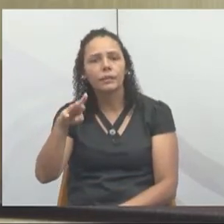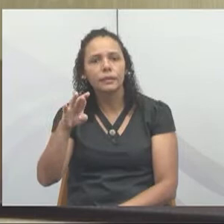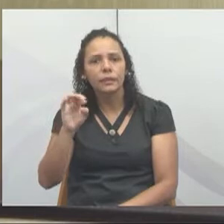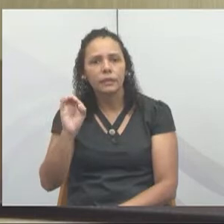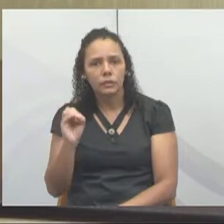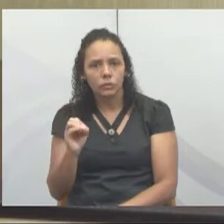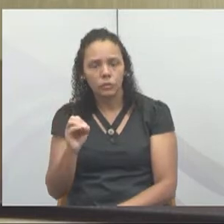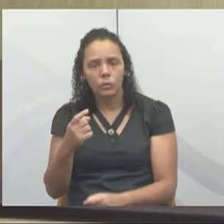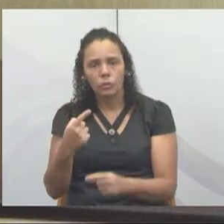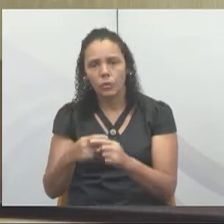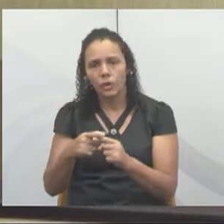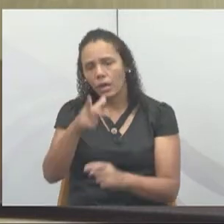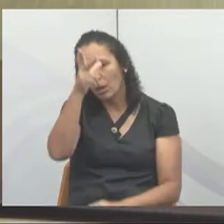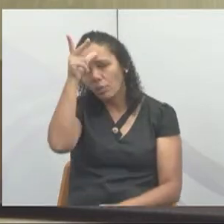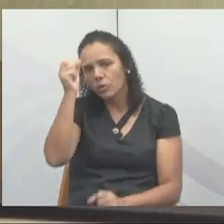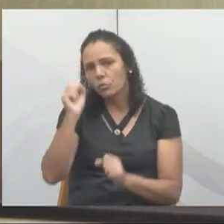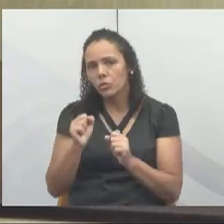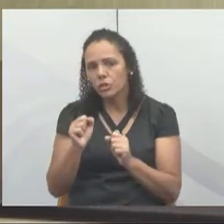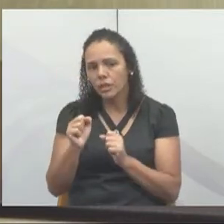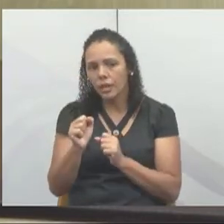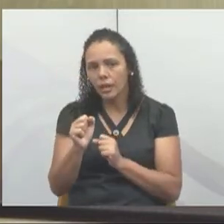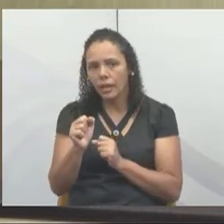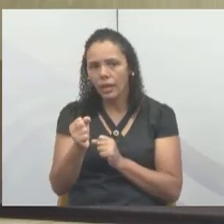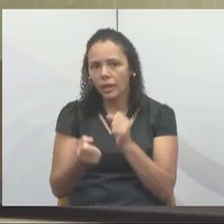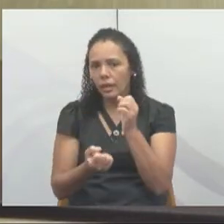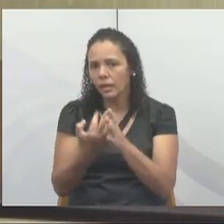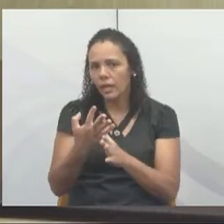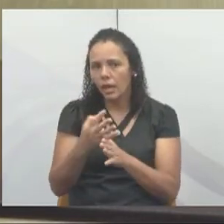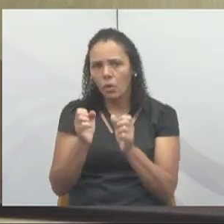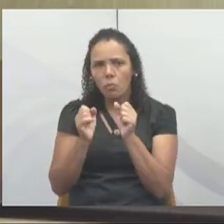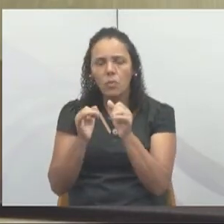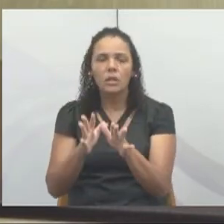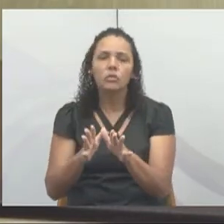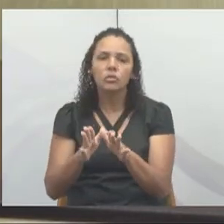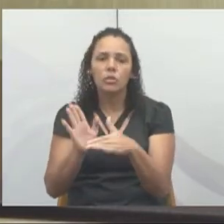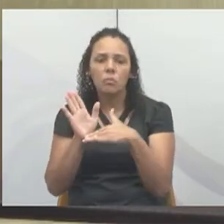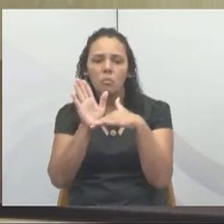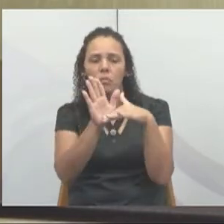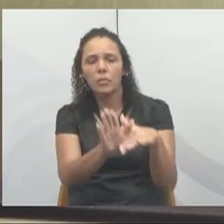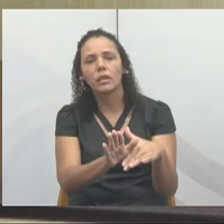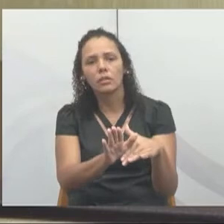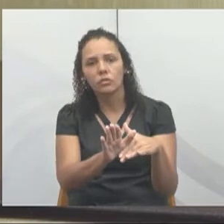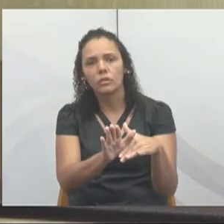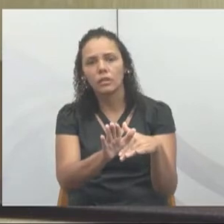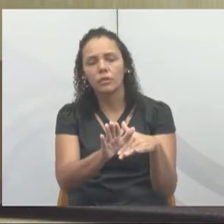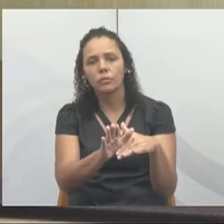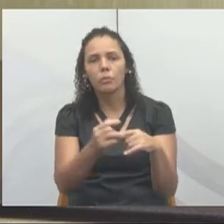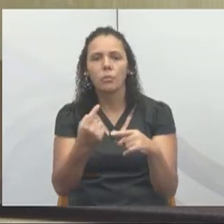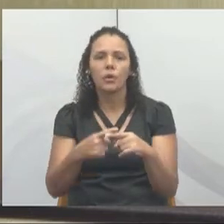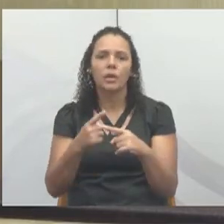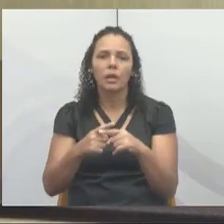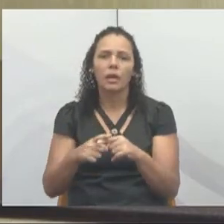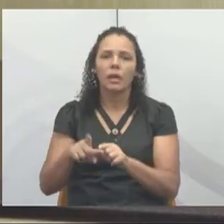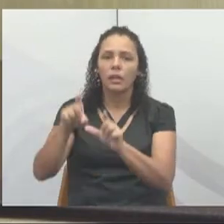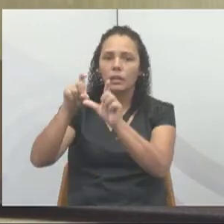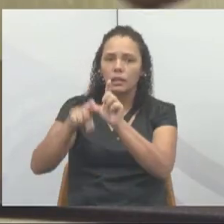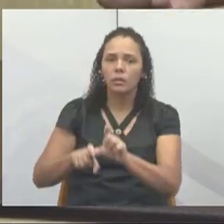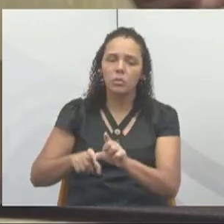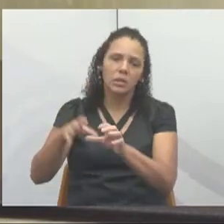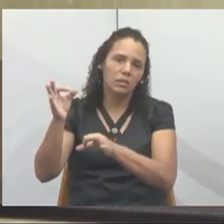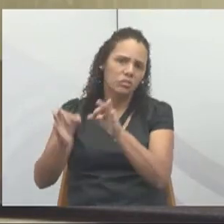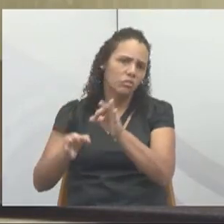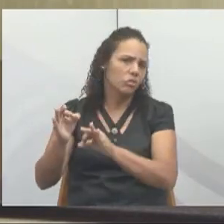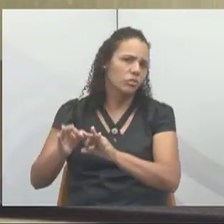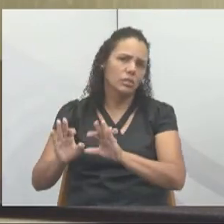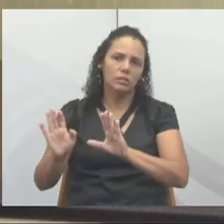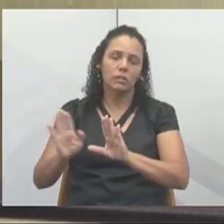trouxesse melhoria para a área central. Porque ficar dependendo da justiça apenas não adianta. A prefeitura poderia